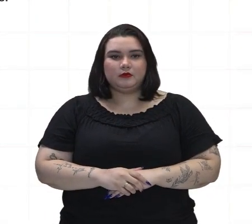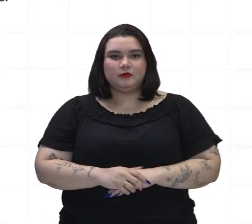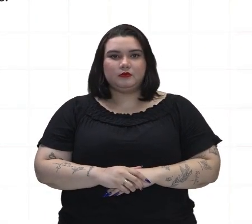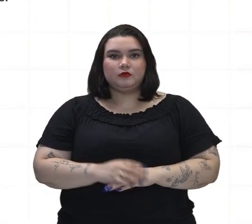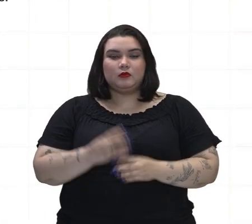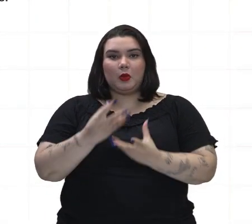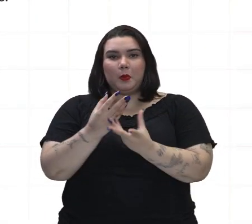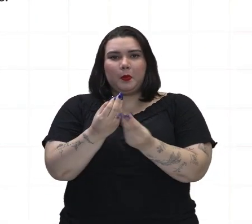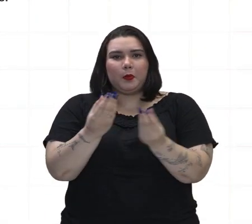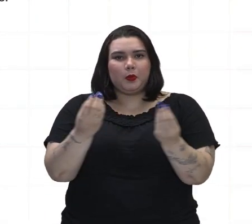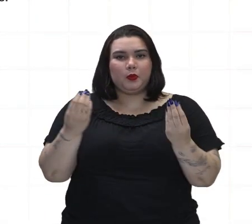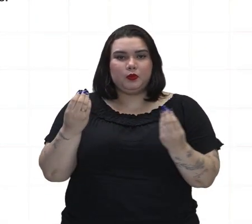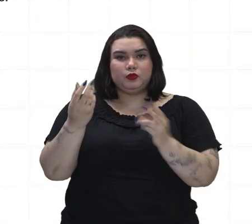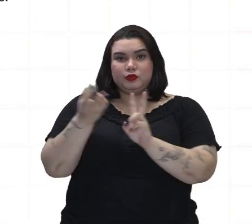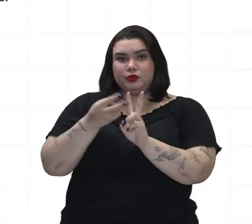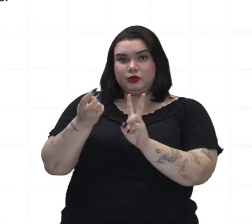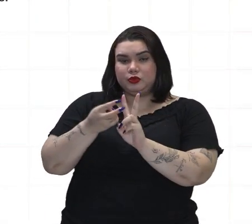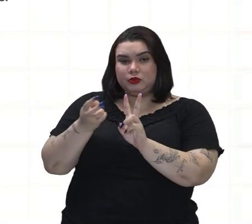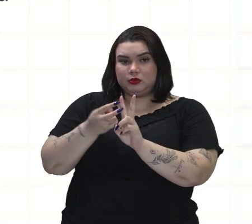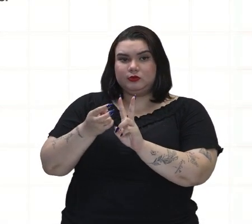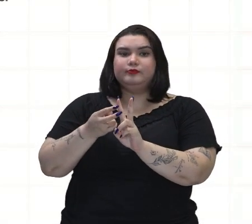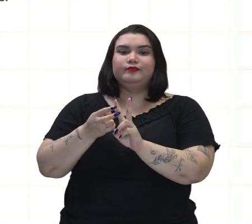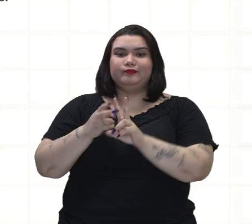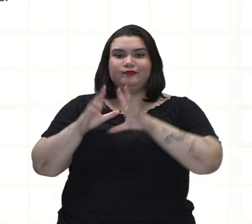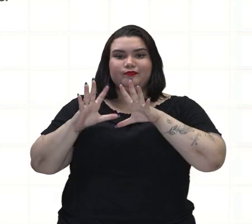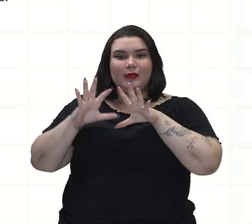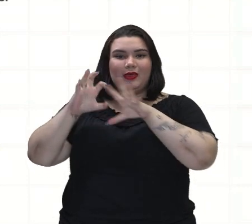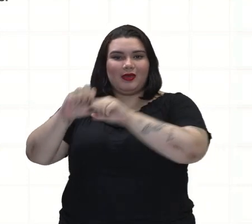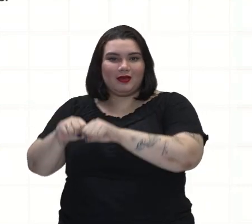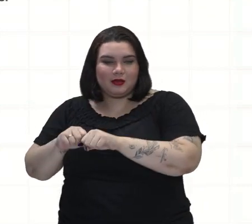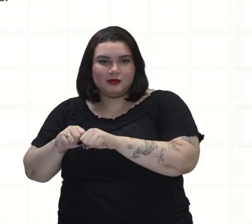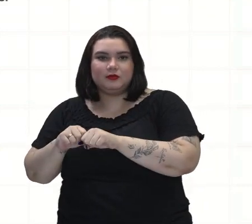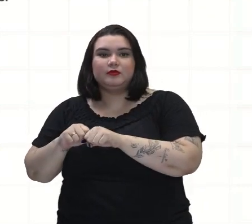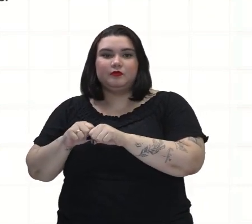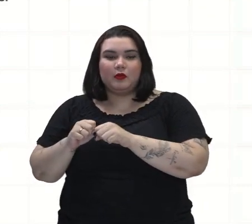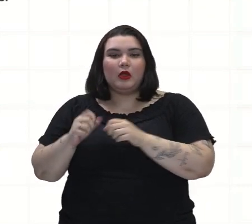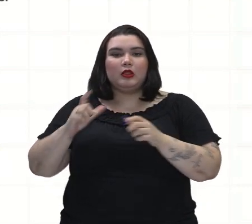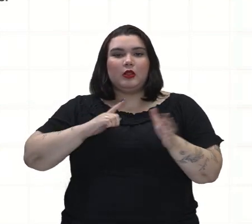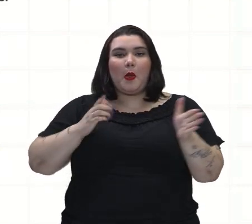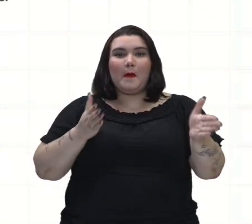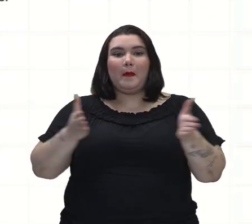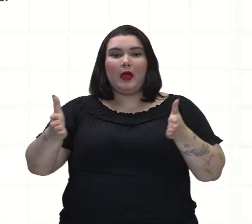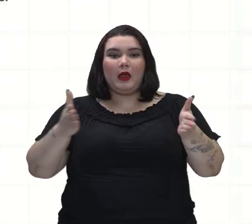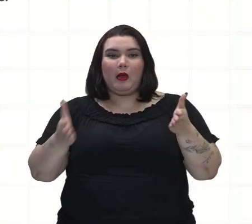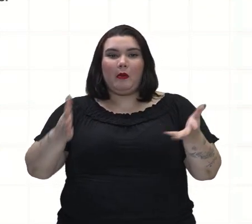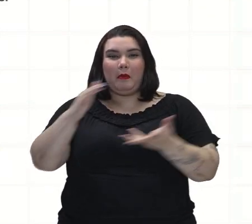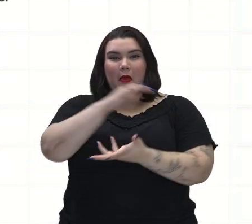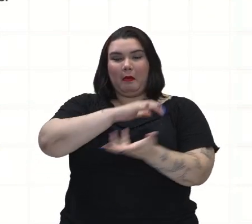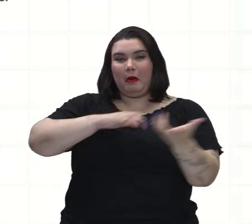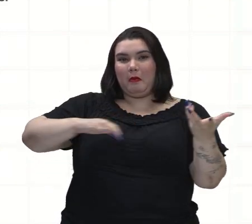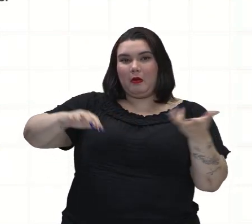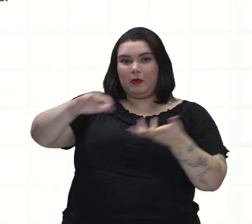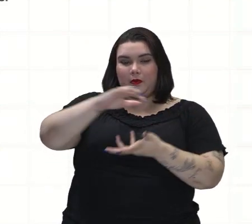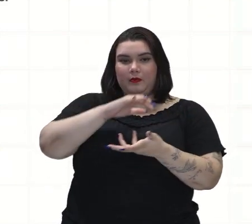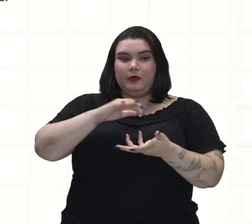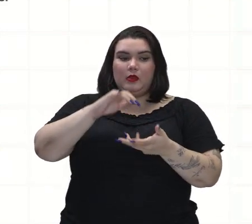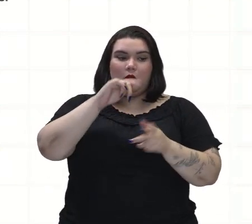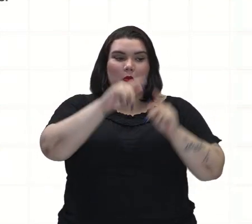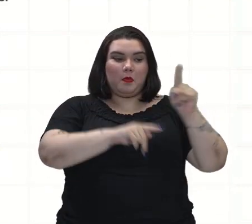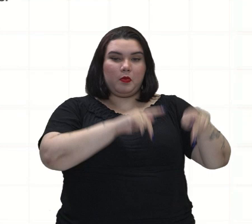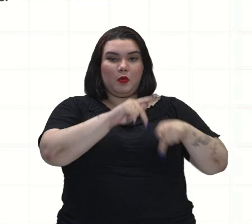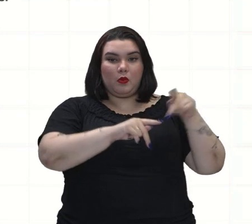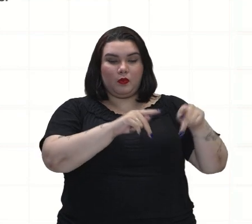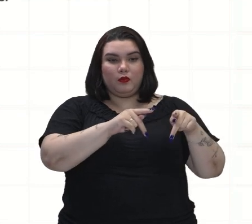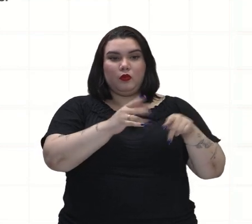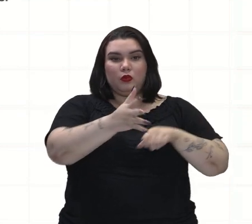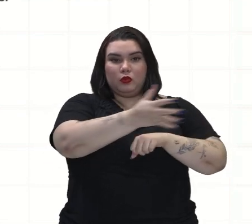Muitos indígenas foram capturados durante conflitos entre colonizadores e